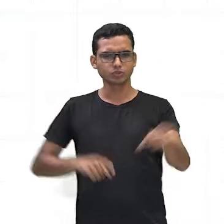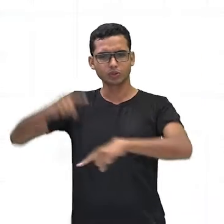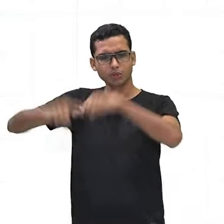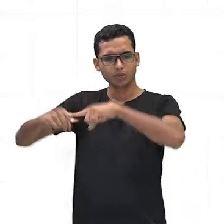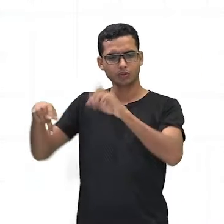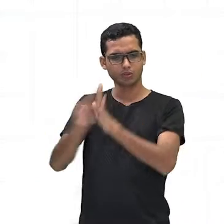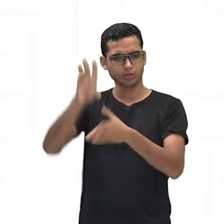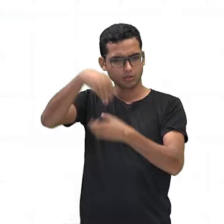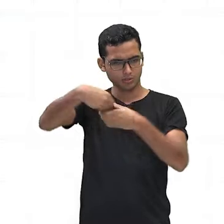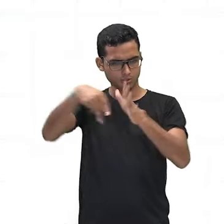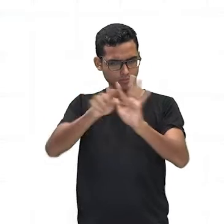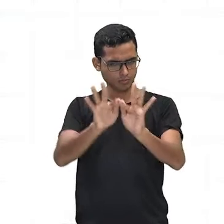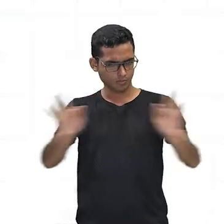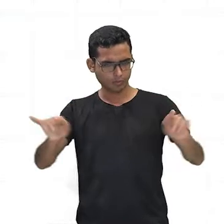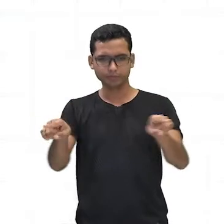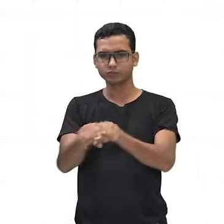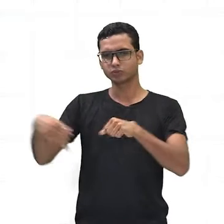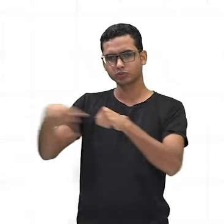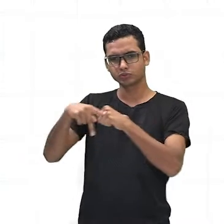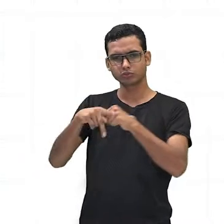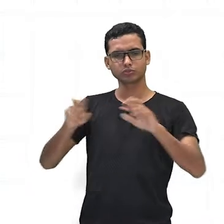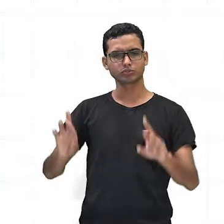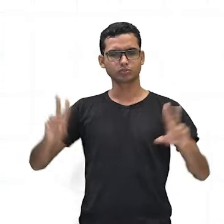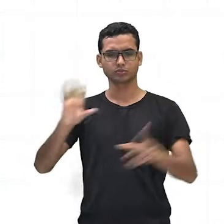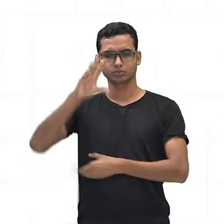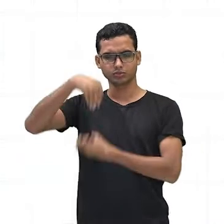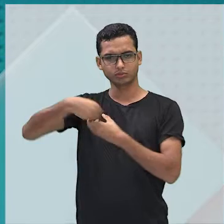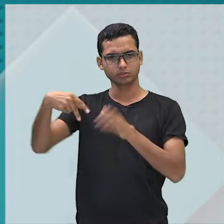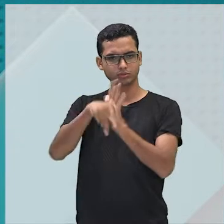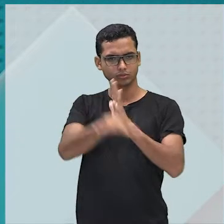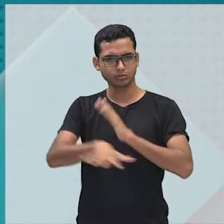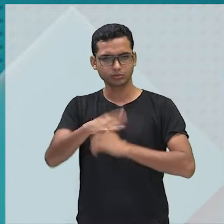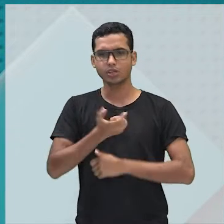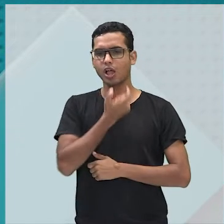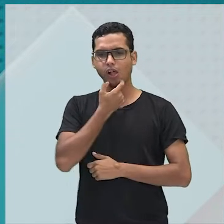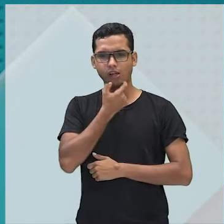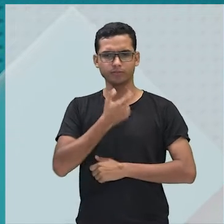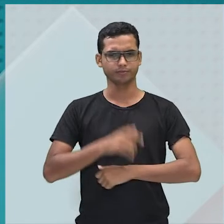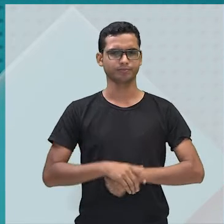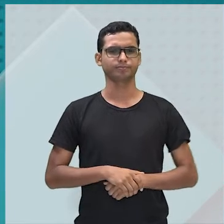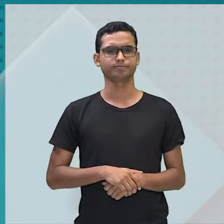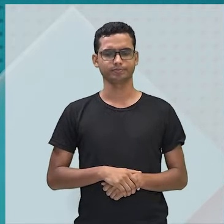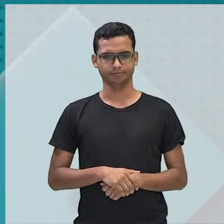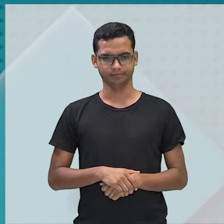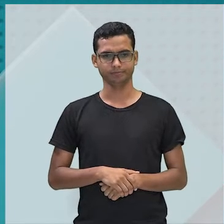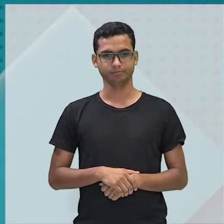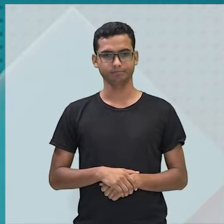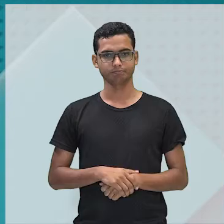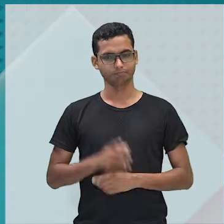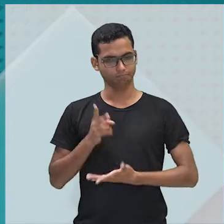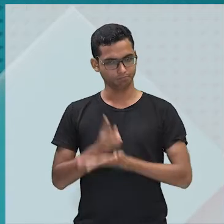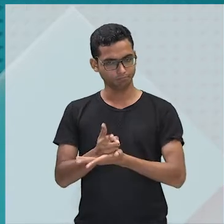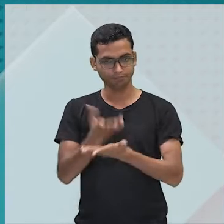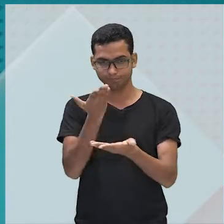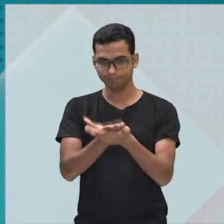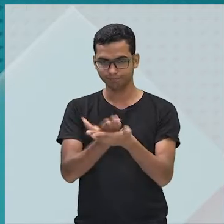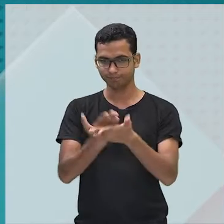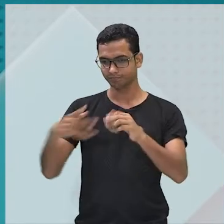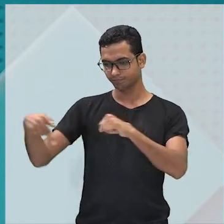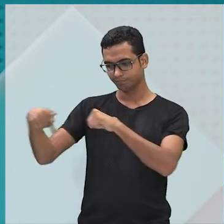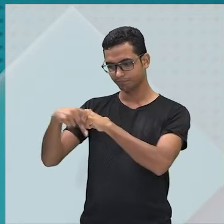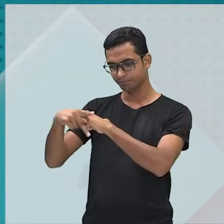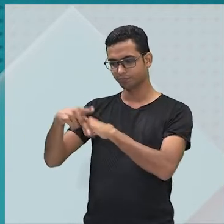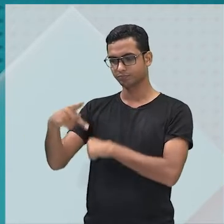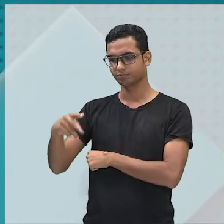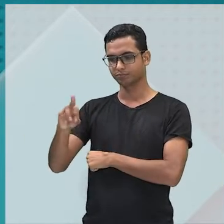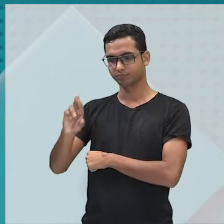uma frase. Pronomes distintos em inglês. Nós vamos continuar dando sequência para esses pronomes, certo?